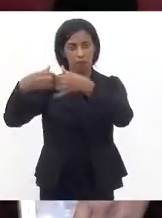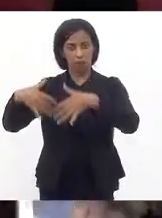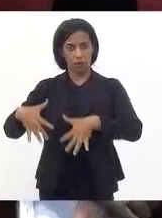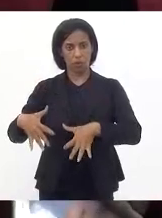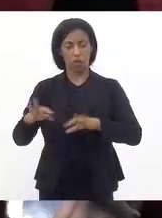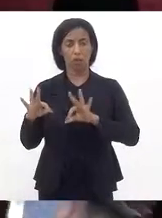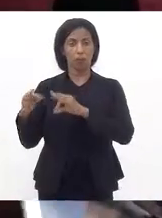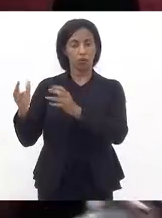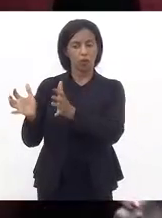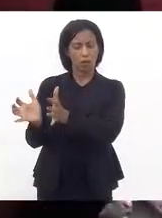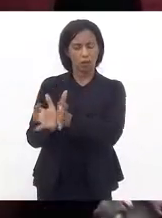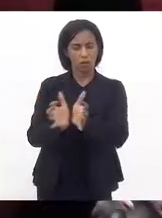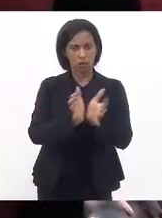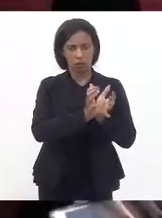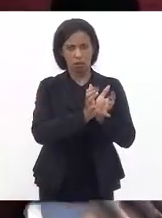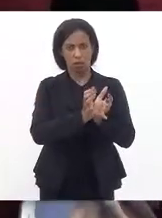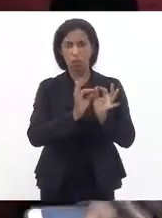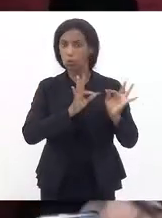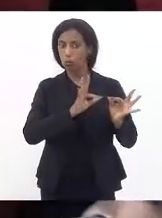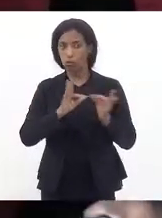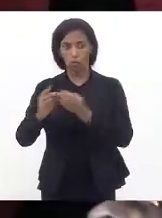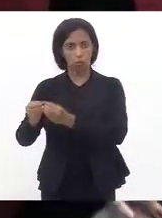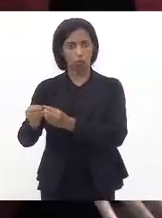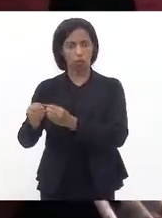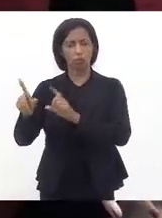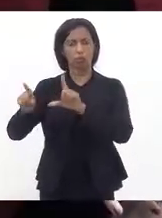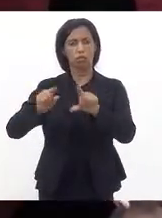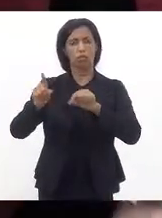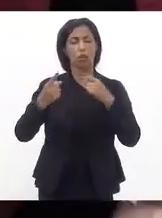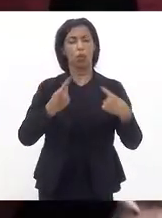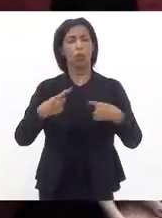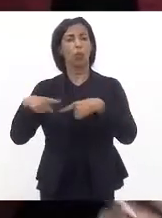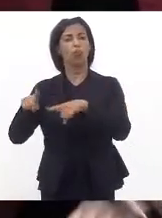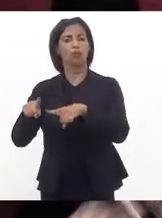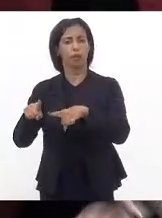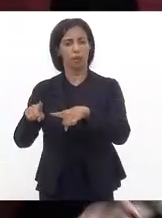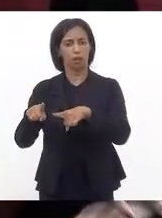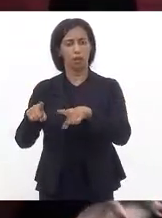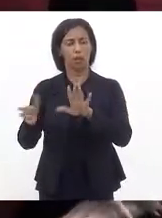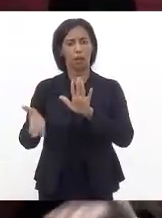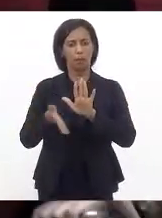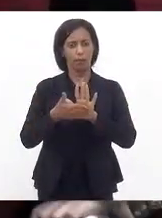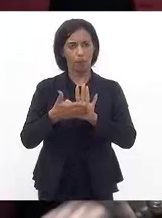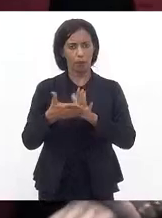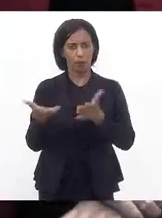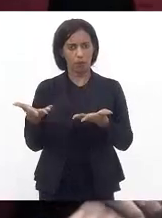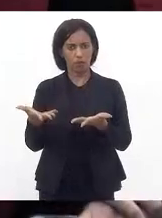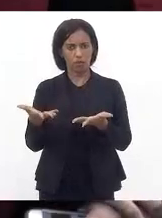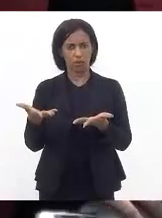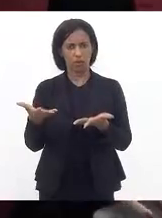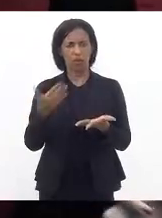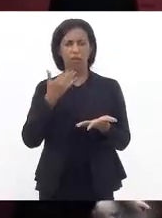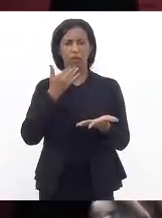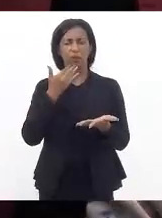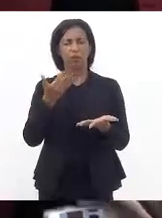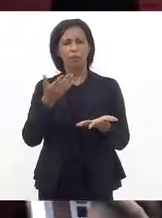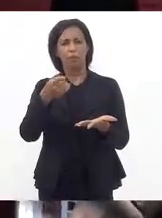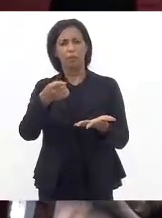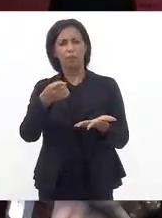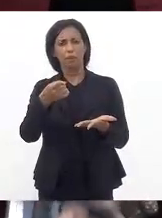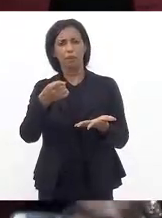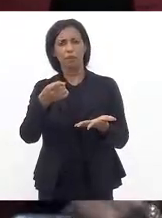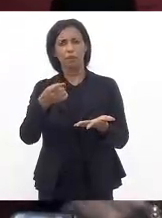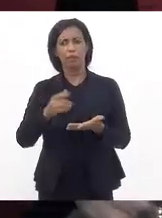prejudicada por todas as comissões de mérito sem exceção opinaram contrariamente à proposta portanto peço a vossa excelência que